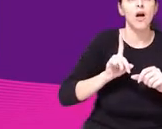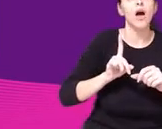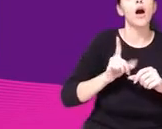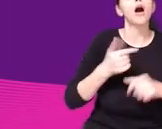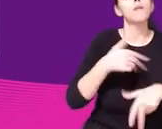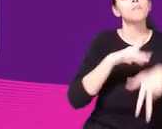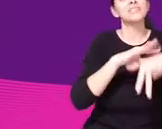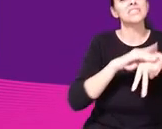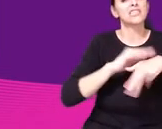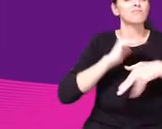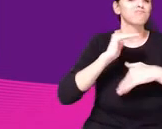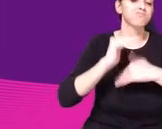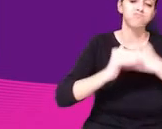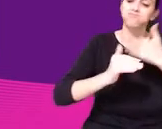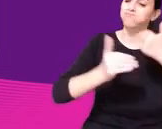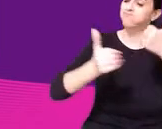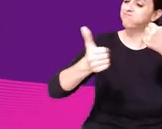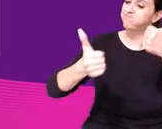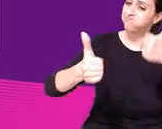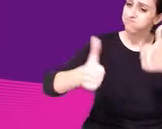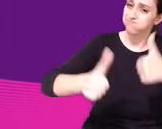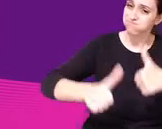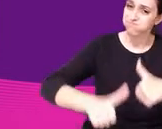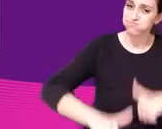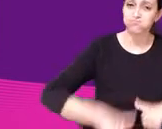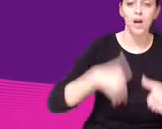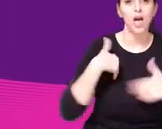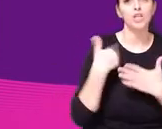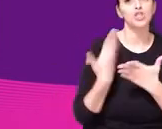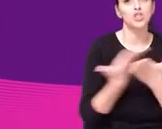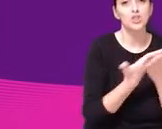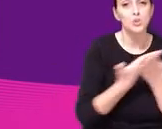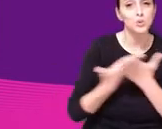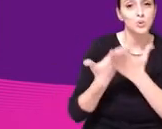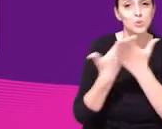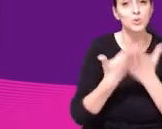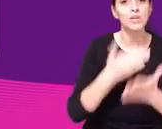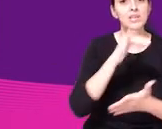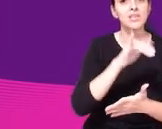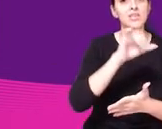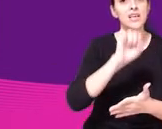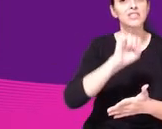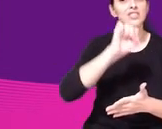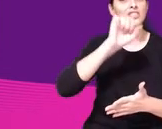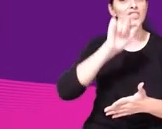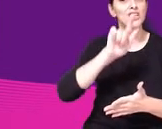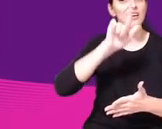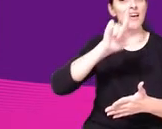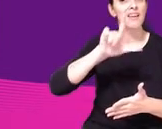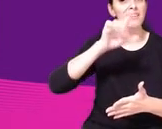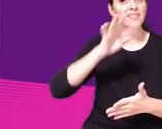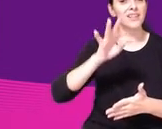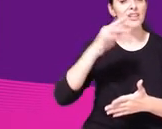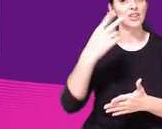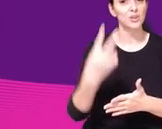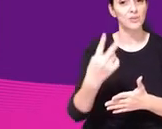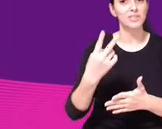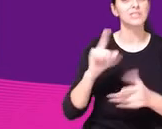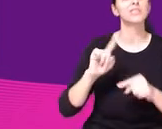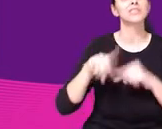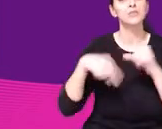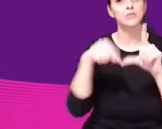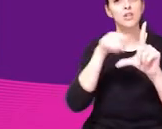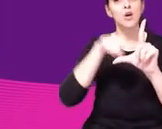muito mal. E os estudos com ISGLT2, como o Emperor Reduced, nos notaram uma redução